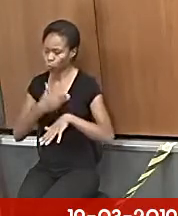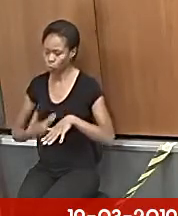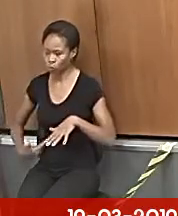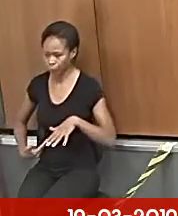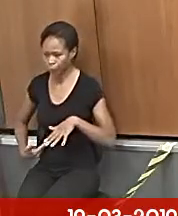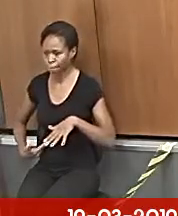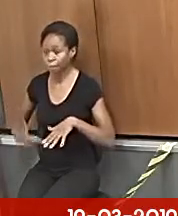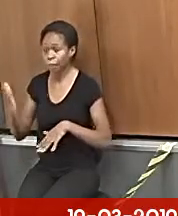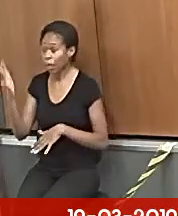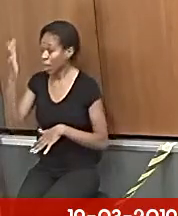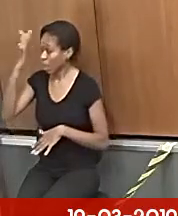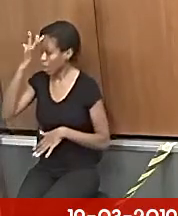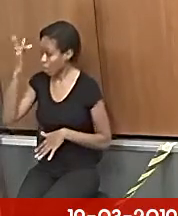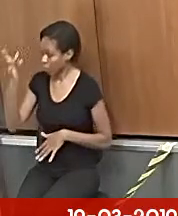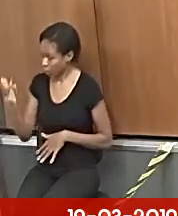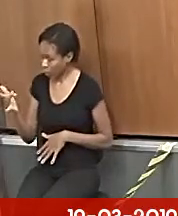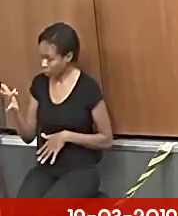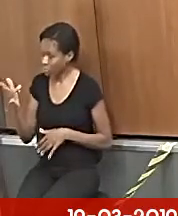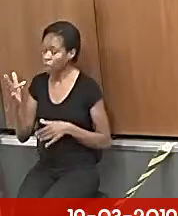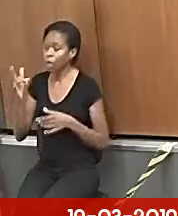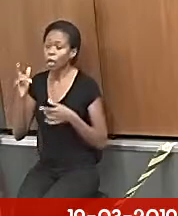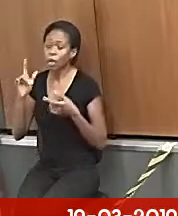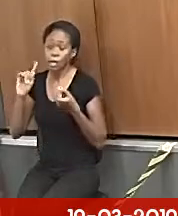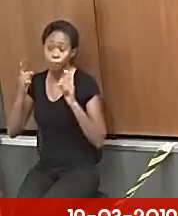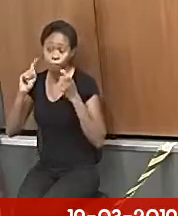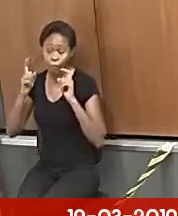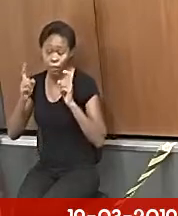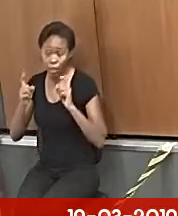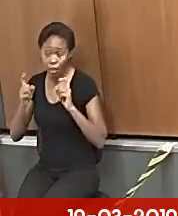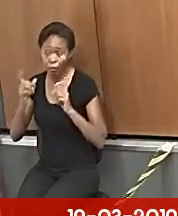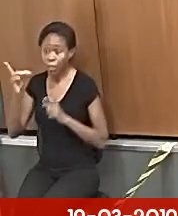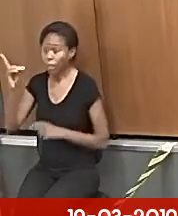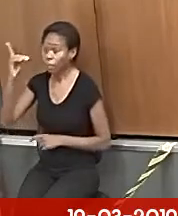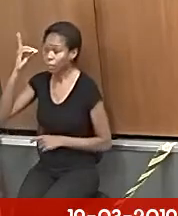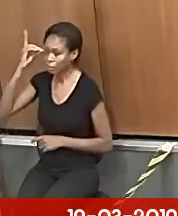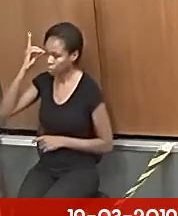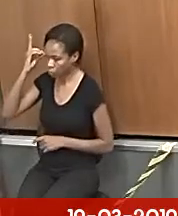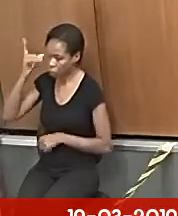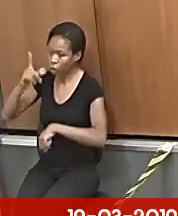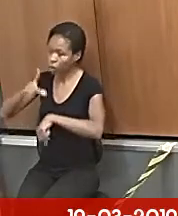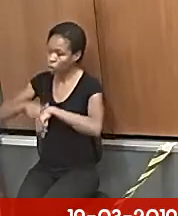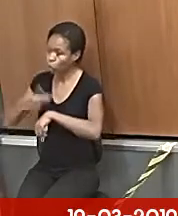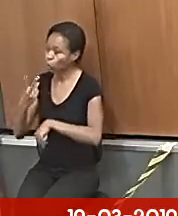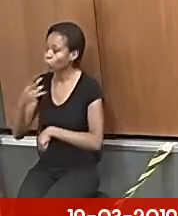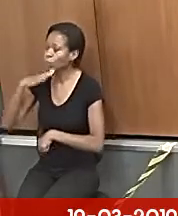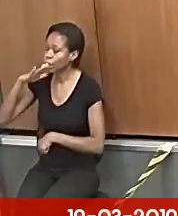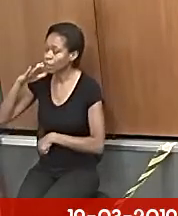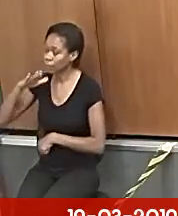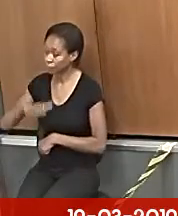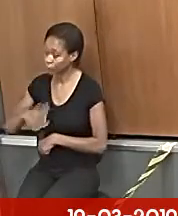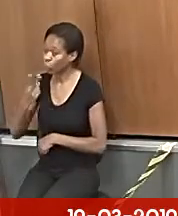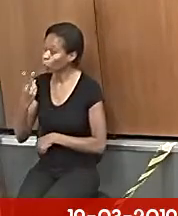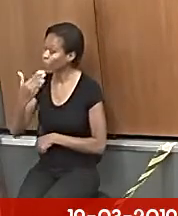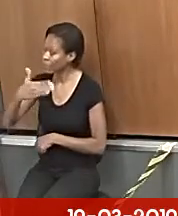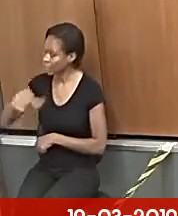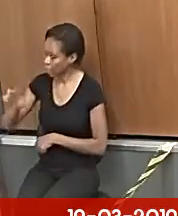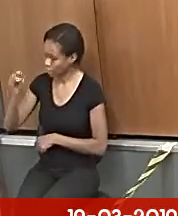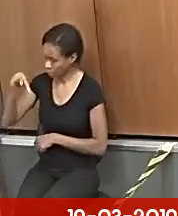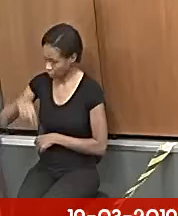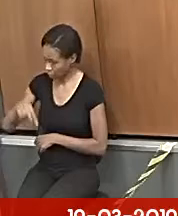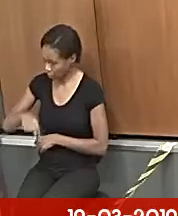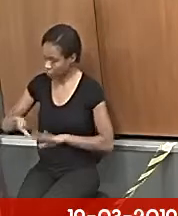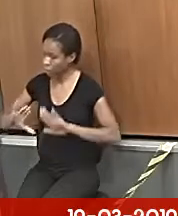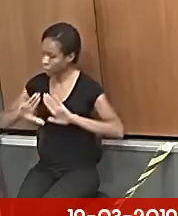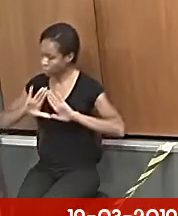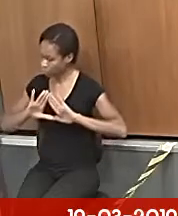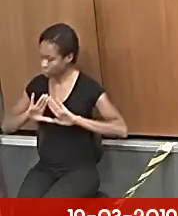amanhã então portanto é da síndrome de down às 14 e 30 a e na comissão e amanhã não vamos divulgar o